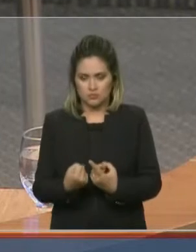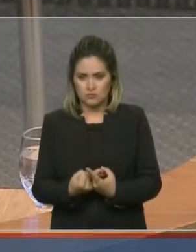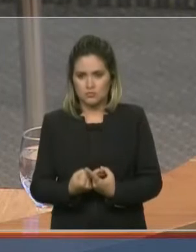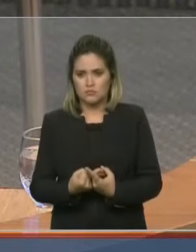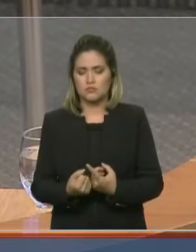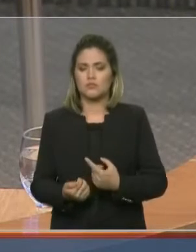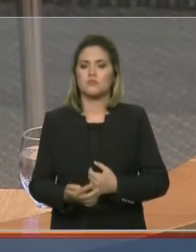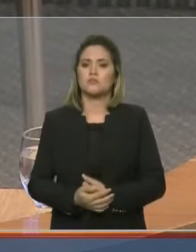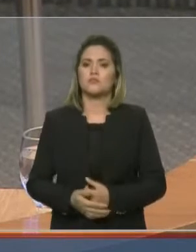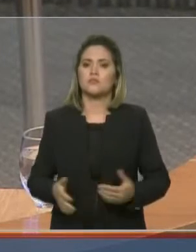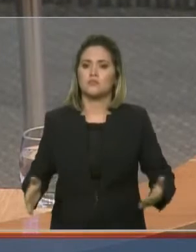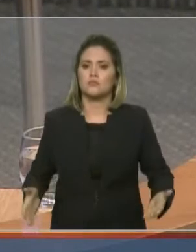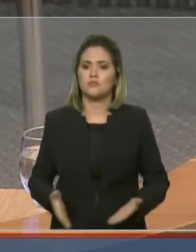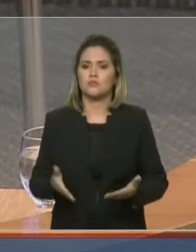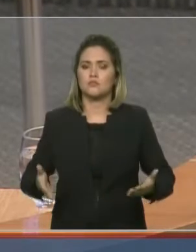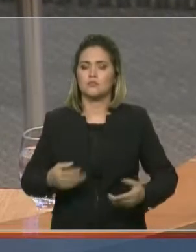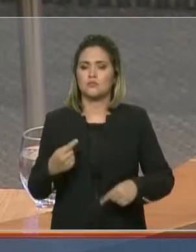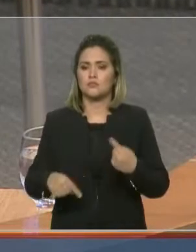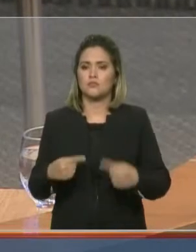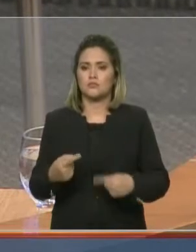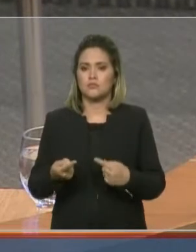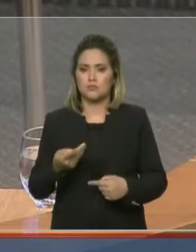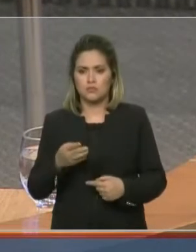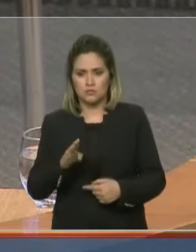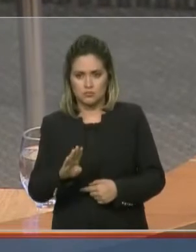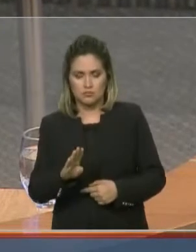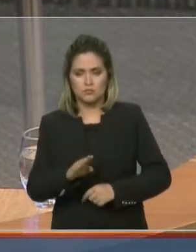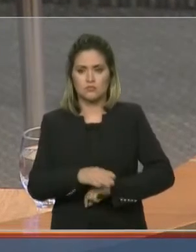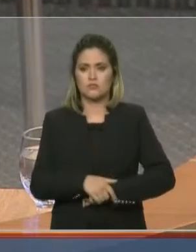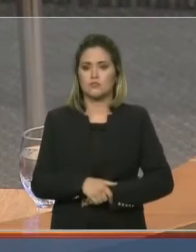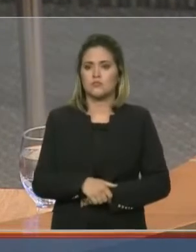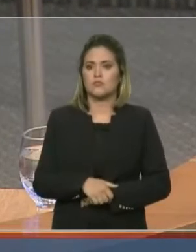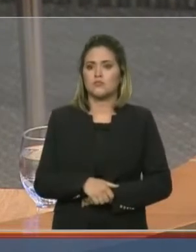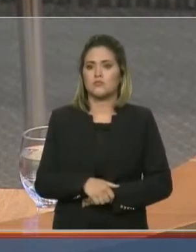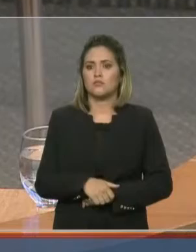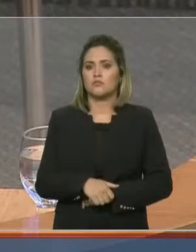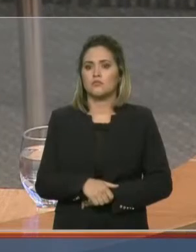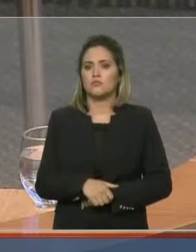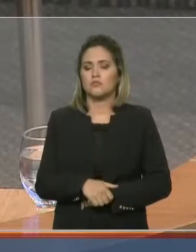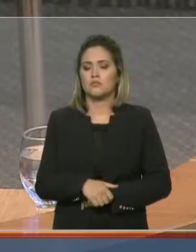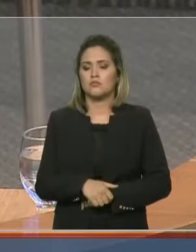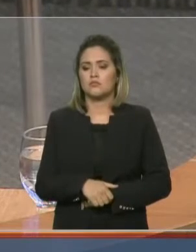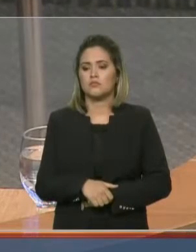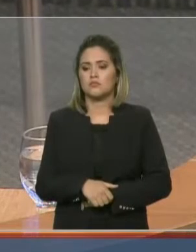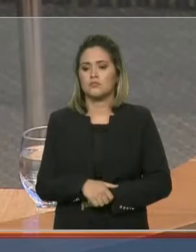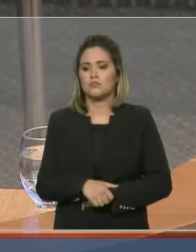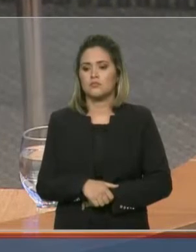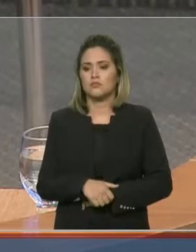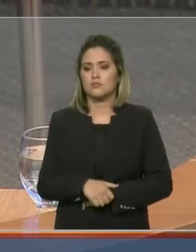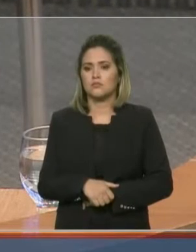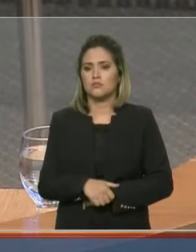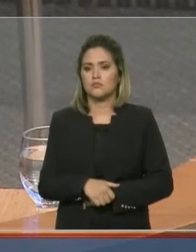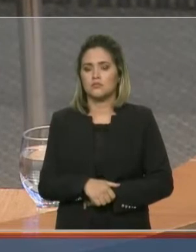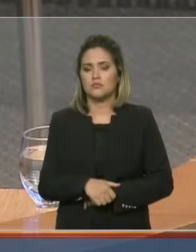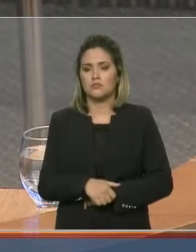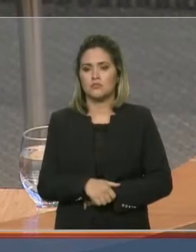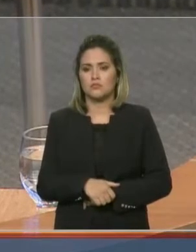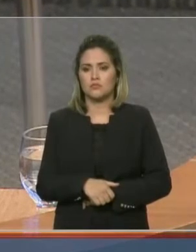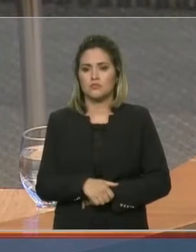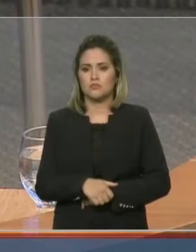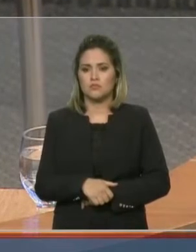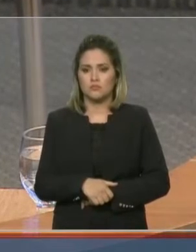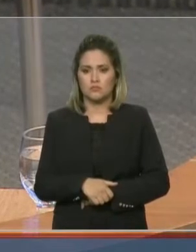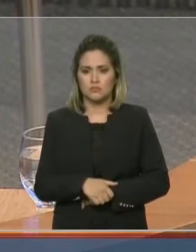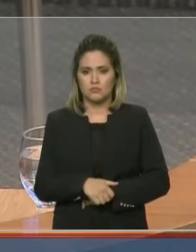Na dimensão social e política, essa diaconia, ou seja, das políticas públicas, esse serviço